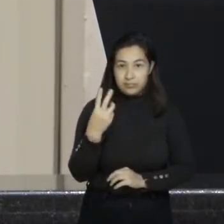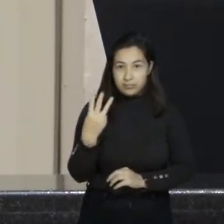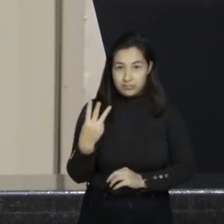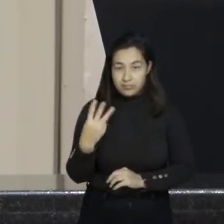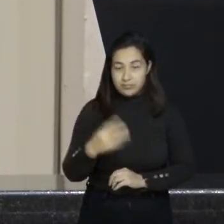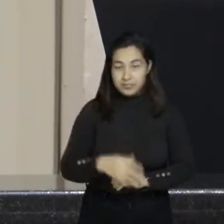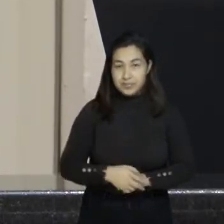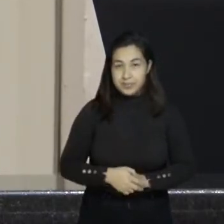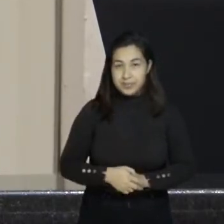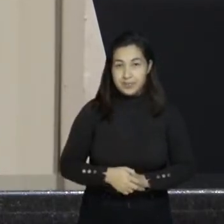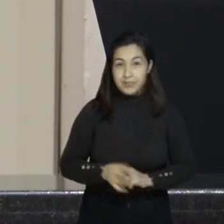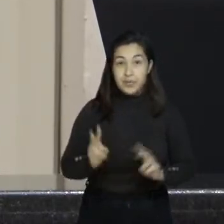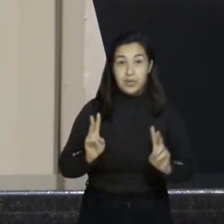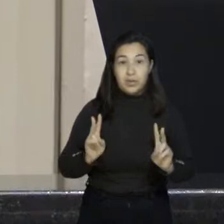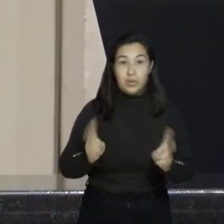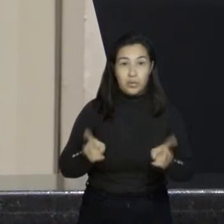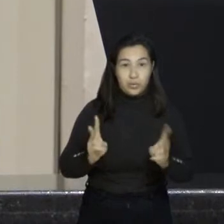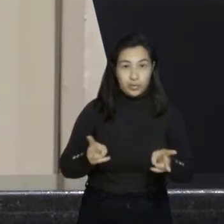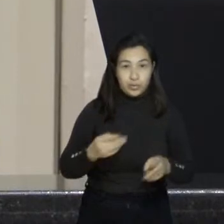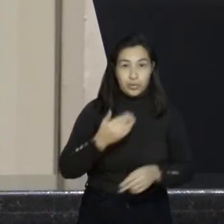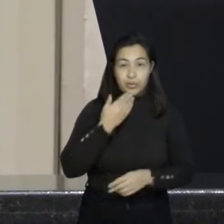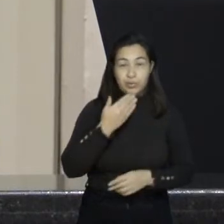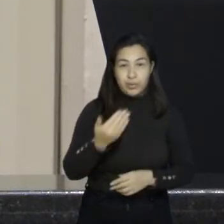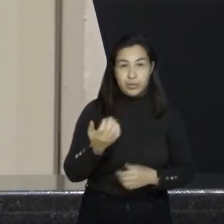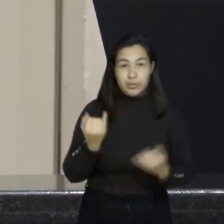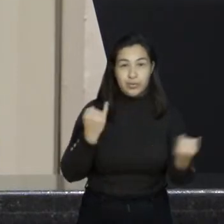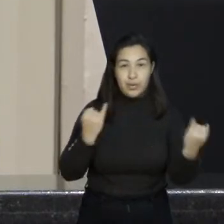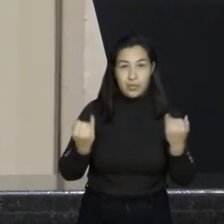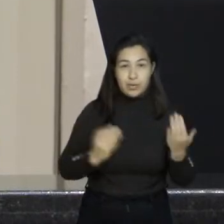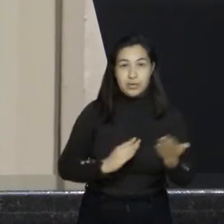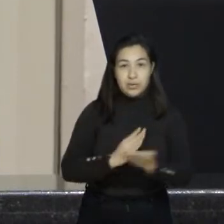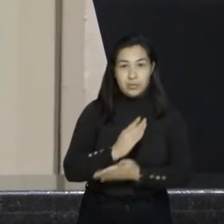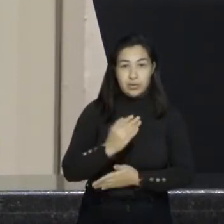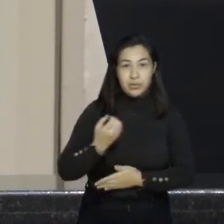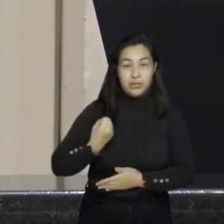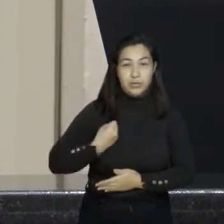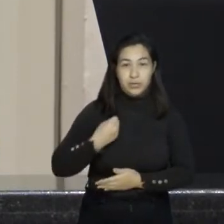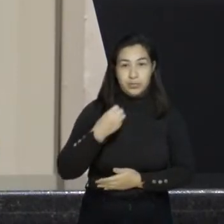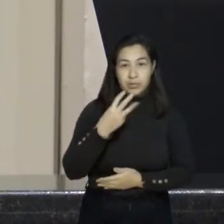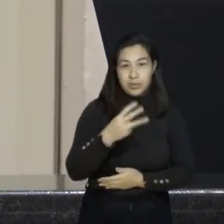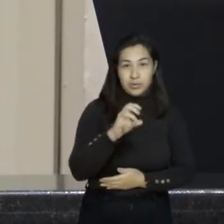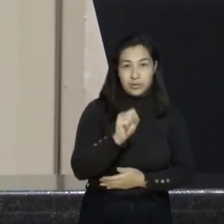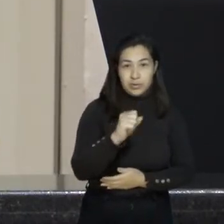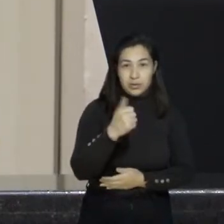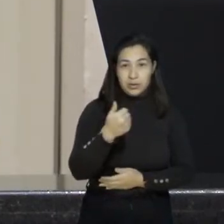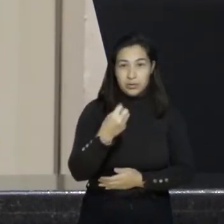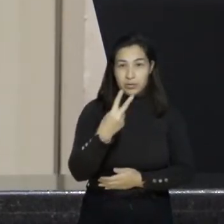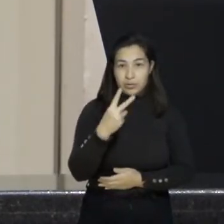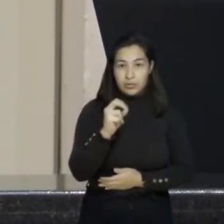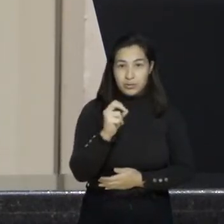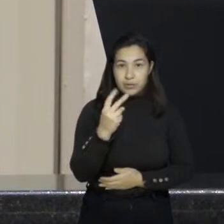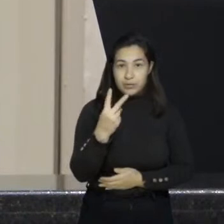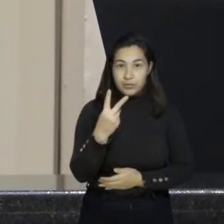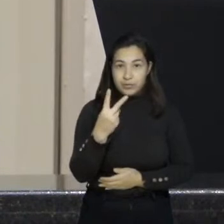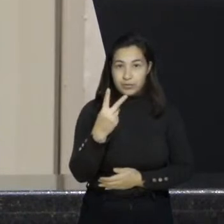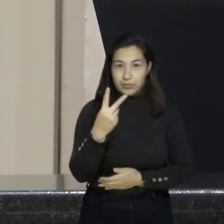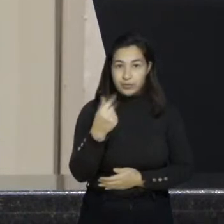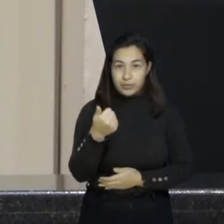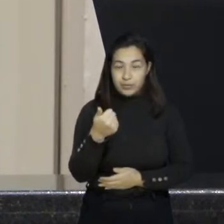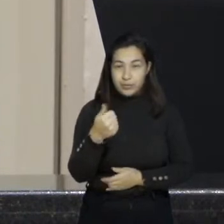foram aprovados os pedidos de informação 380 e 381 2023 bem como a Moção